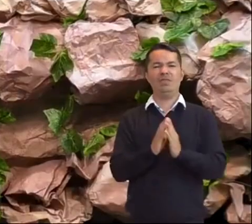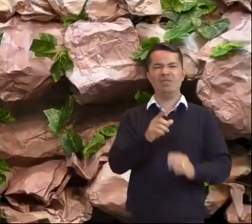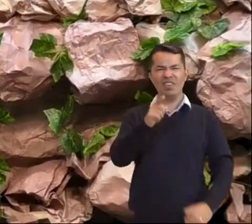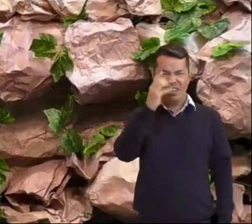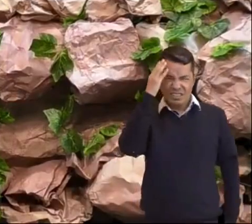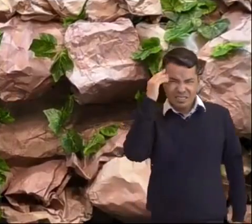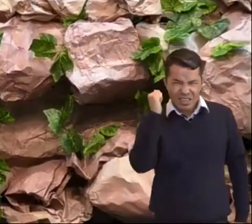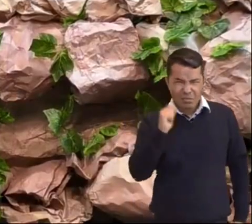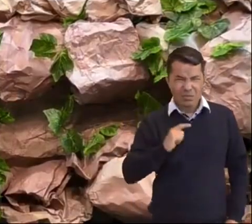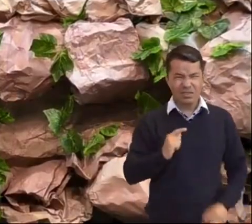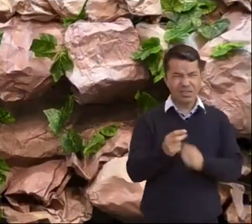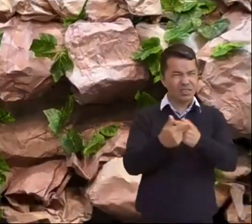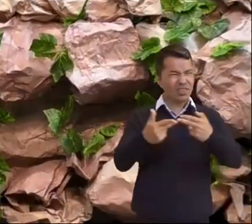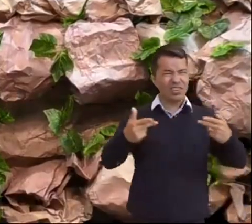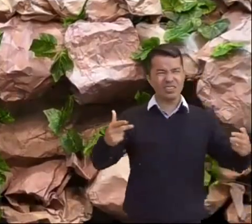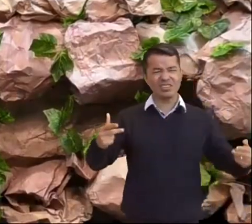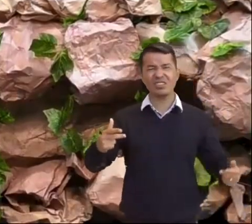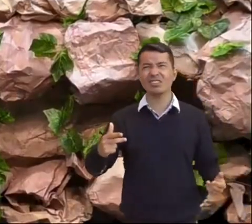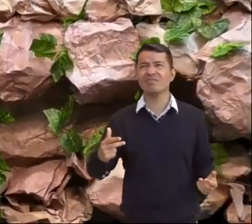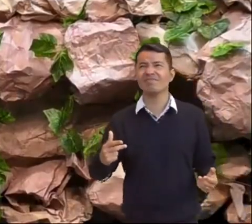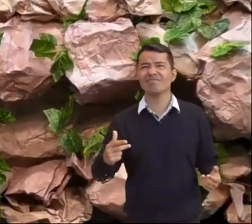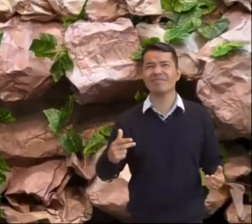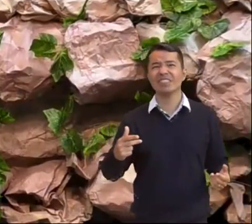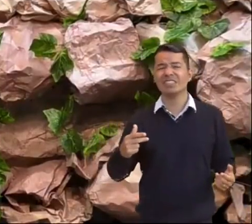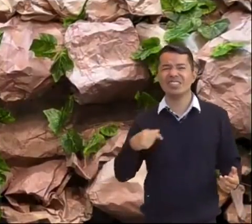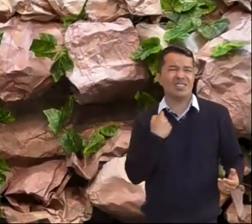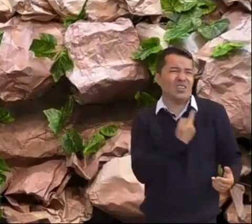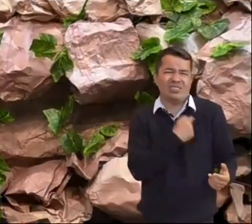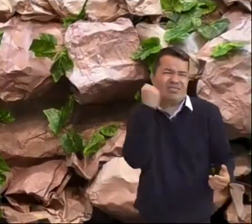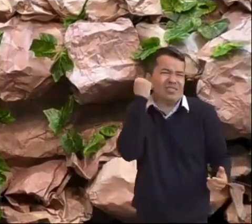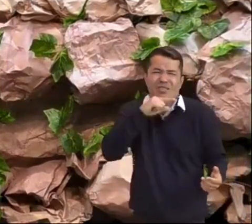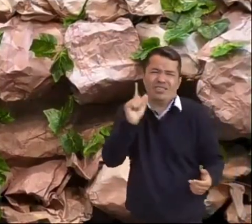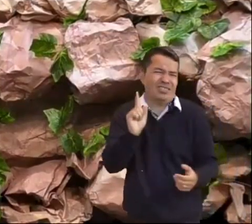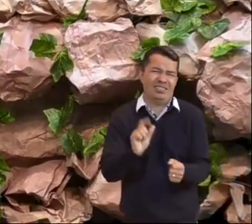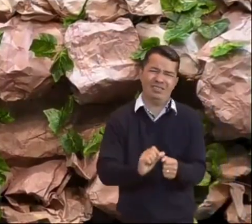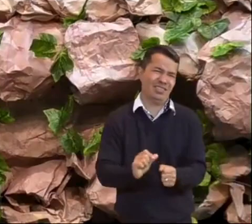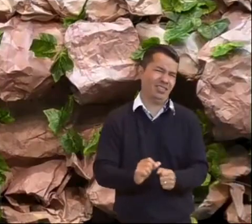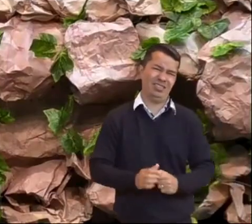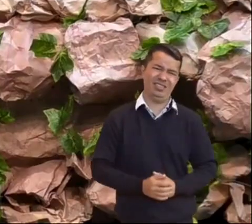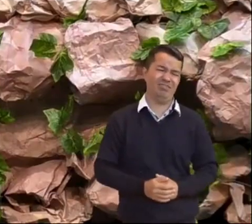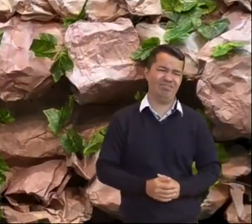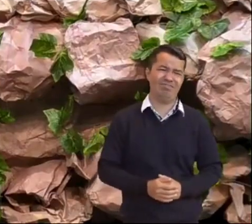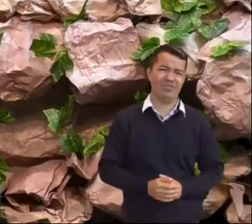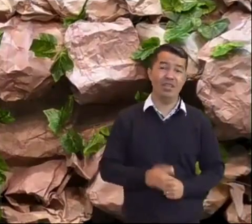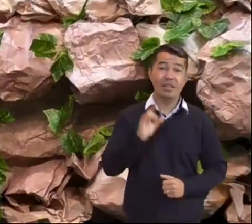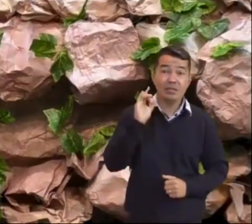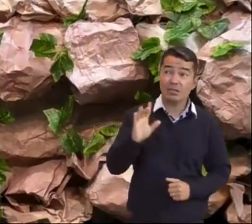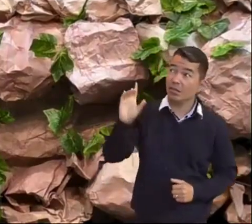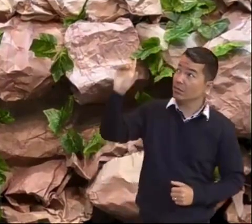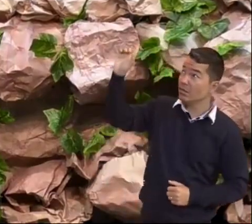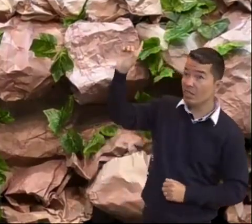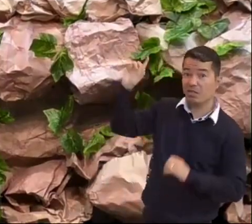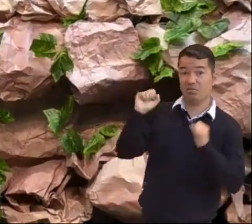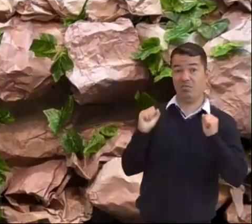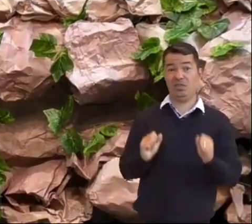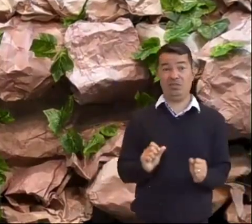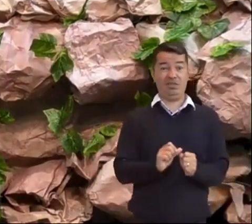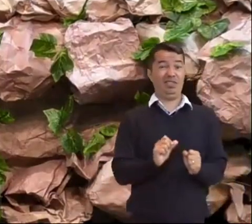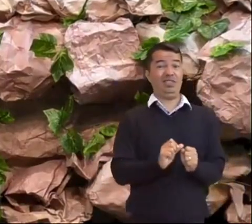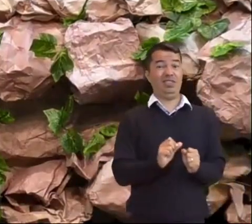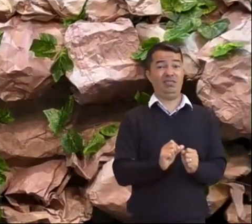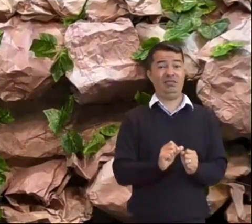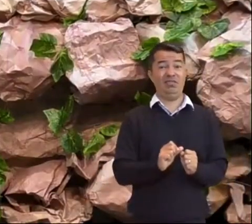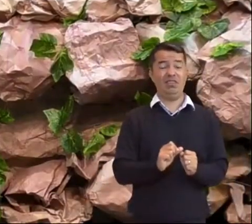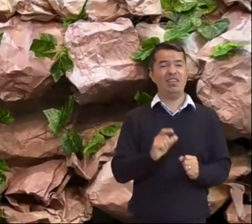Existem lugares que os nossos braços não alcançam, mas a graça de Deus, enquanto